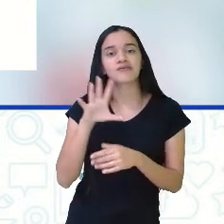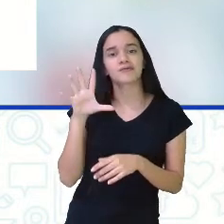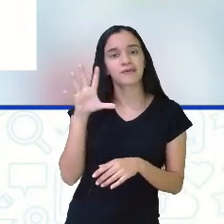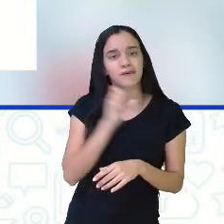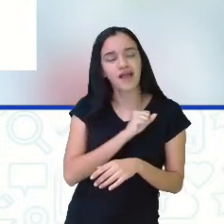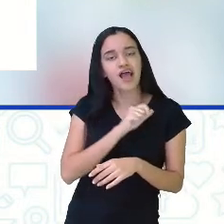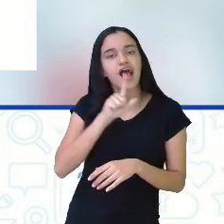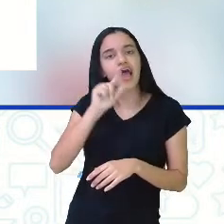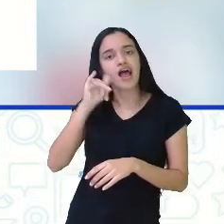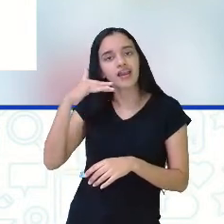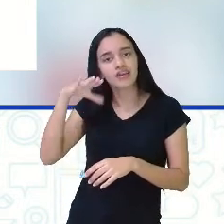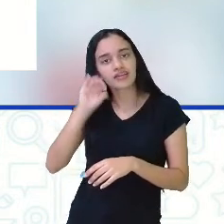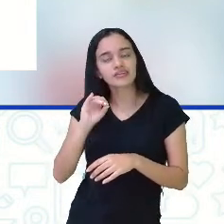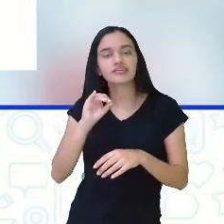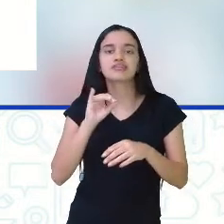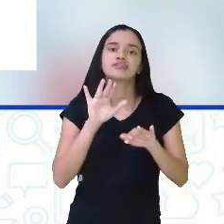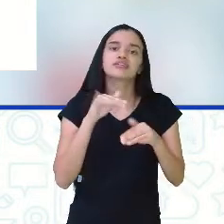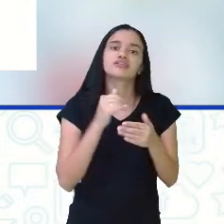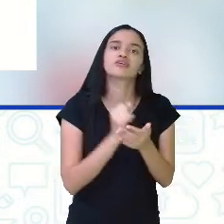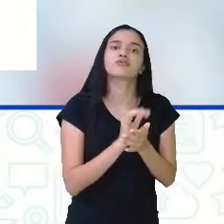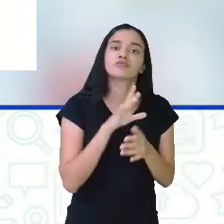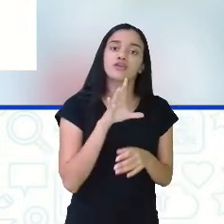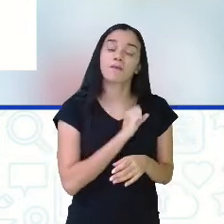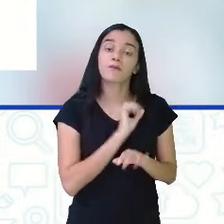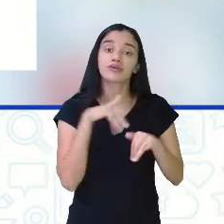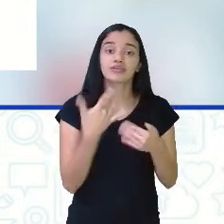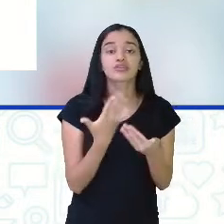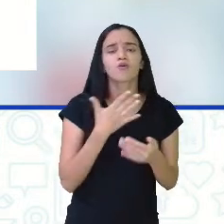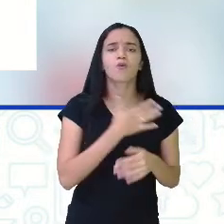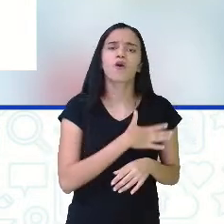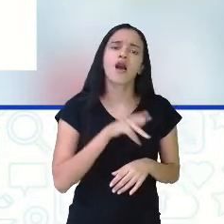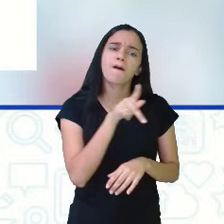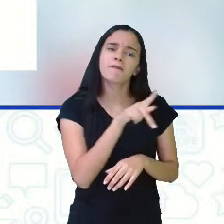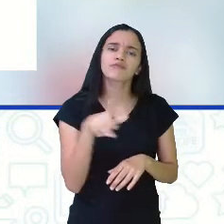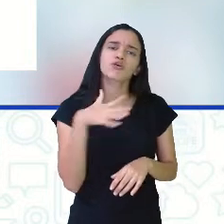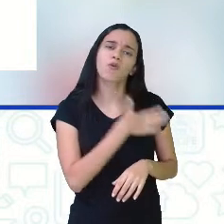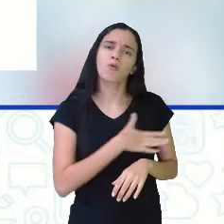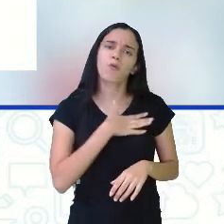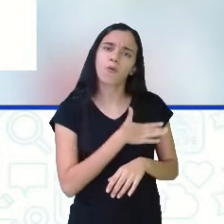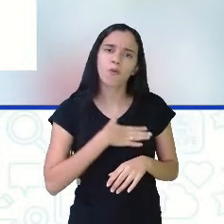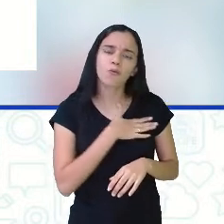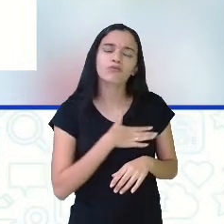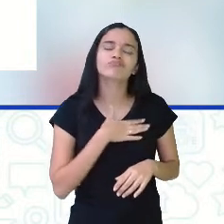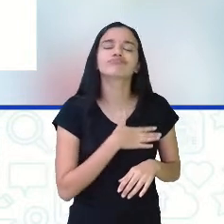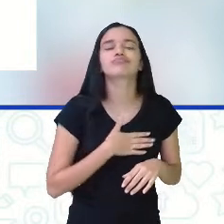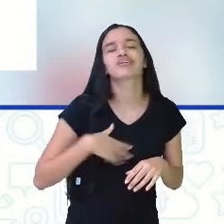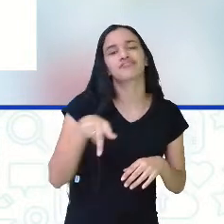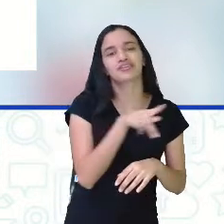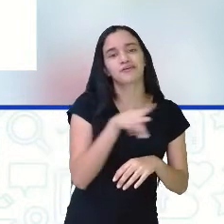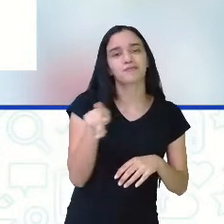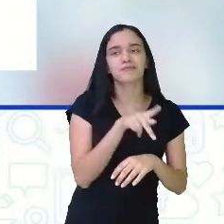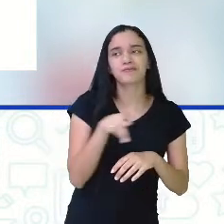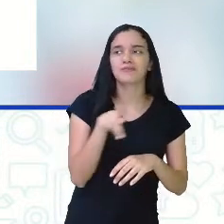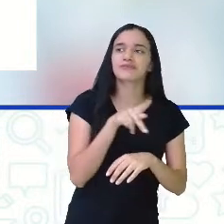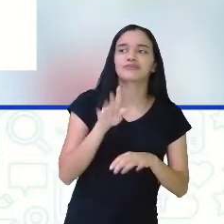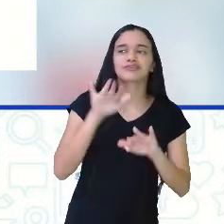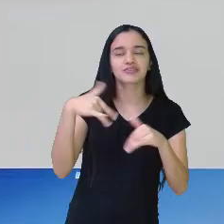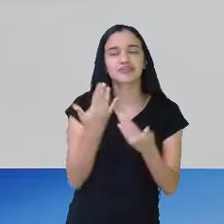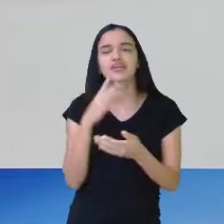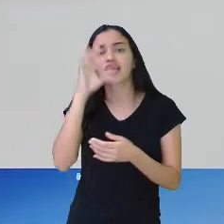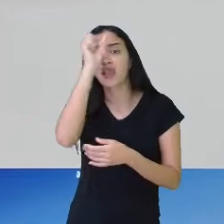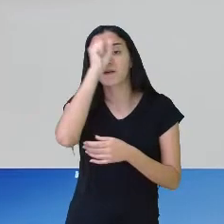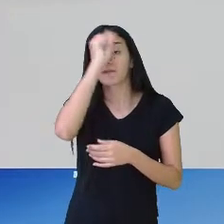Gostava tanto da professora que a única coisa que aprendeu foi conjugar o verbo amar. Eu achei esse muito